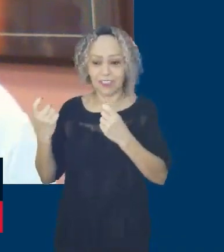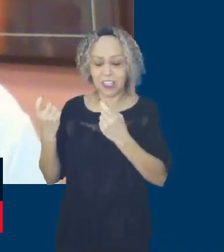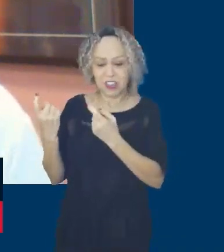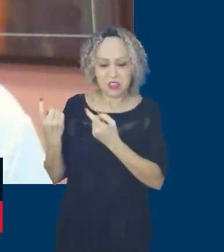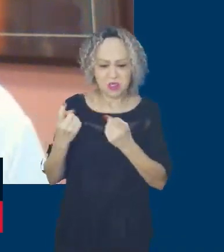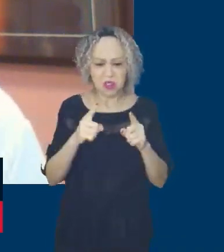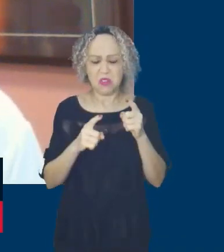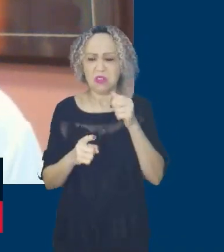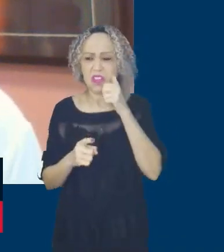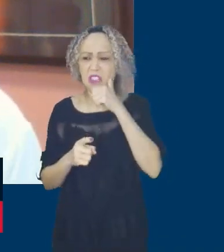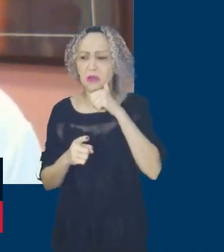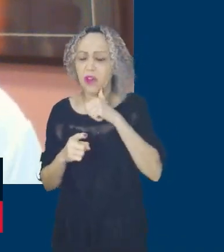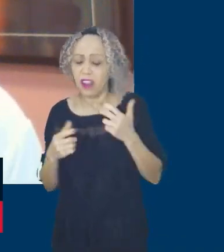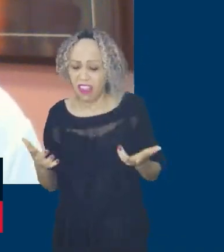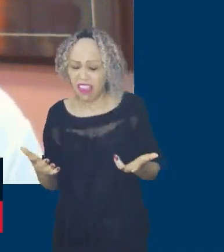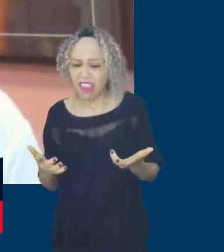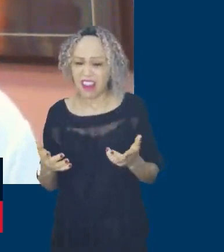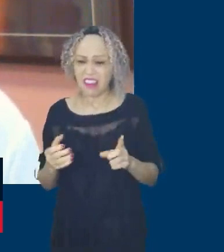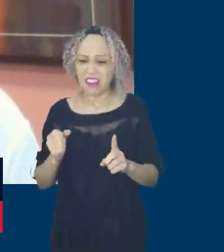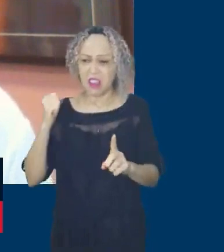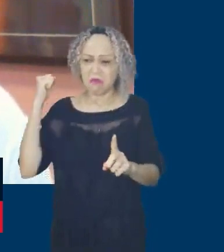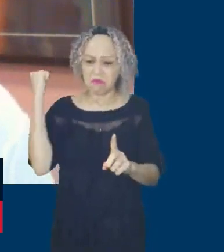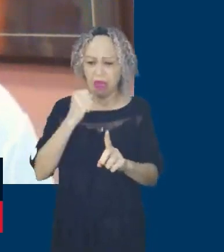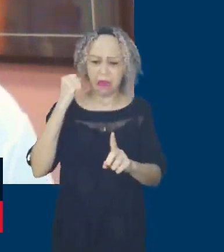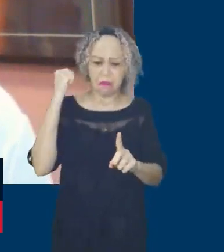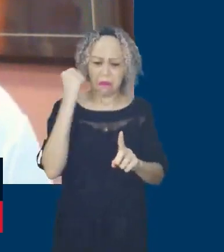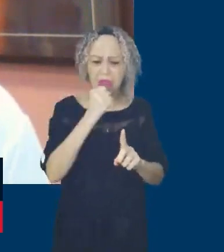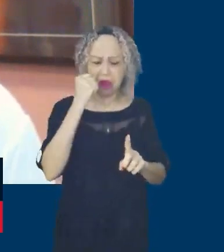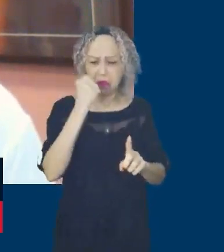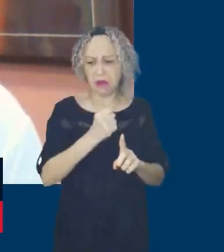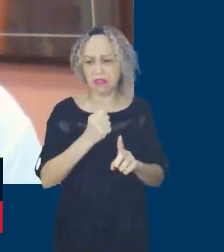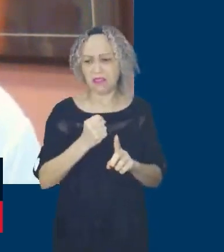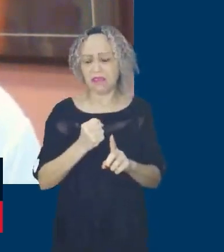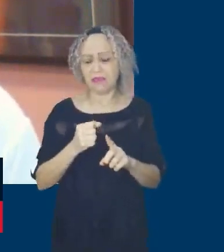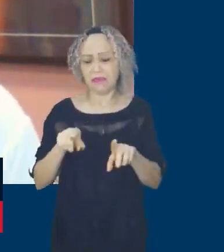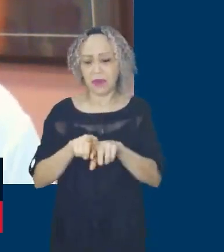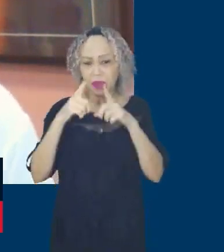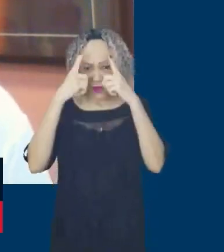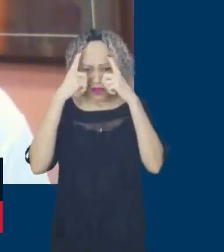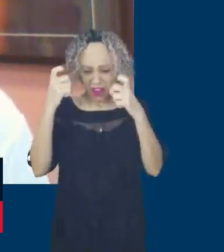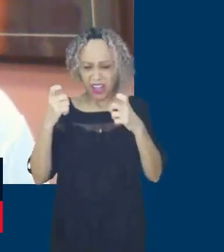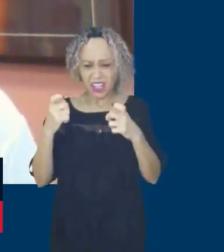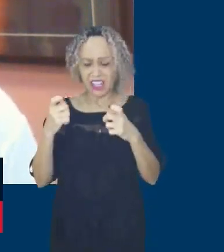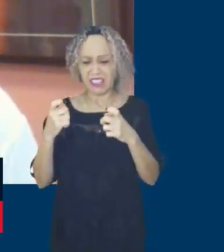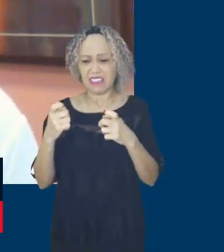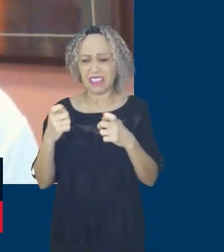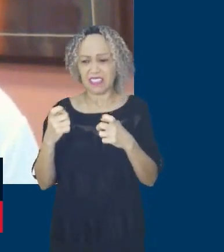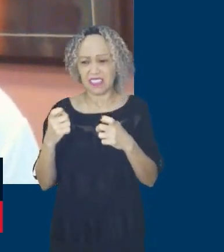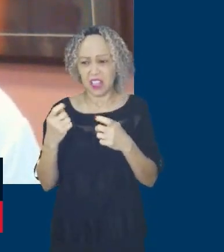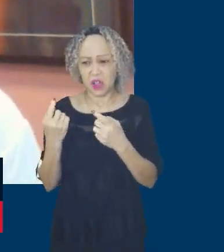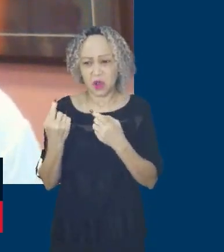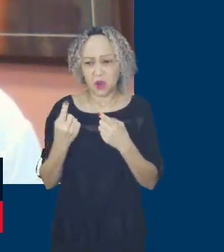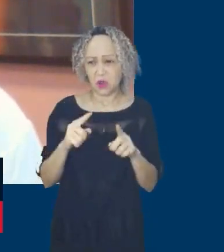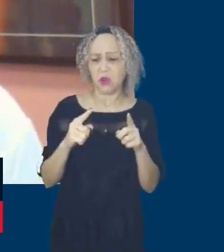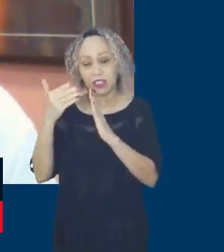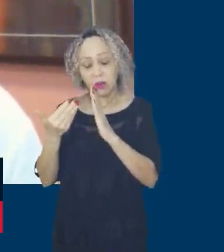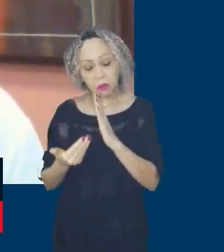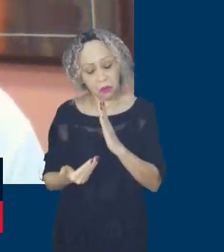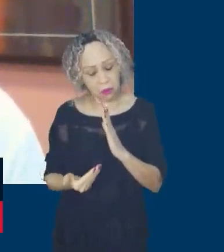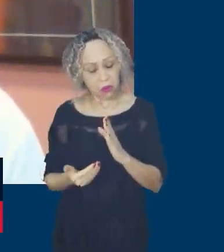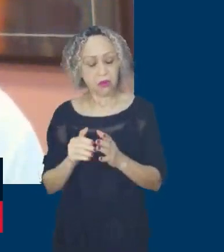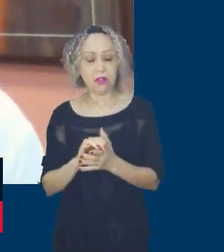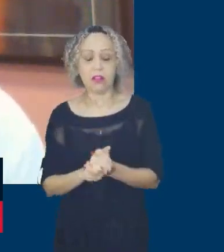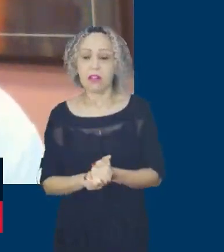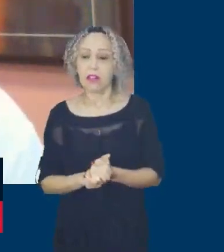até a violência moral, patrimonial, mulheres pobres, né? Também esse é o grande desafio.